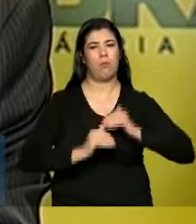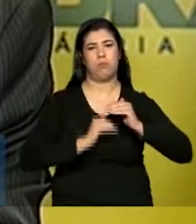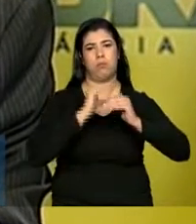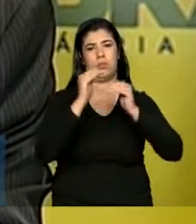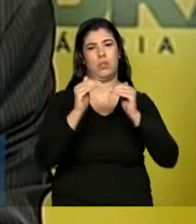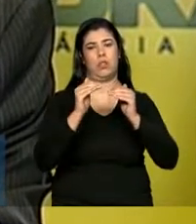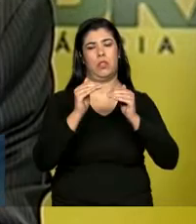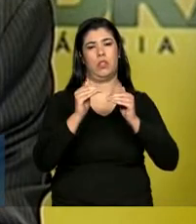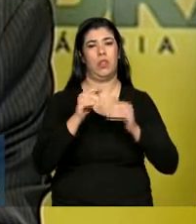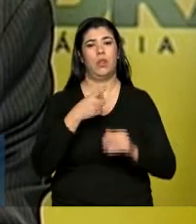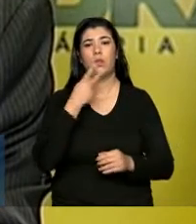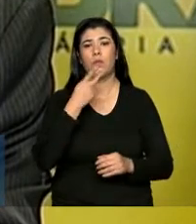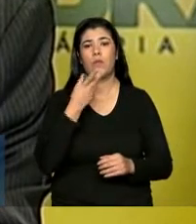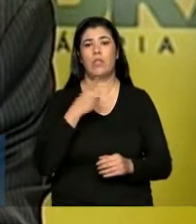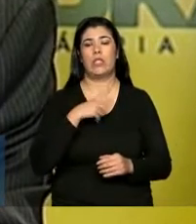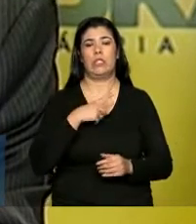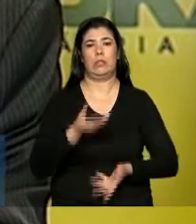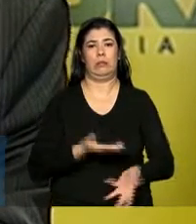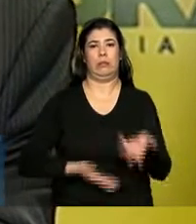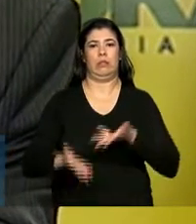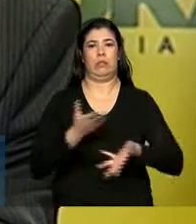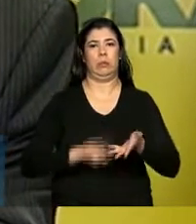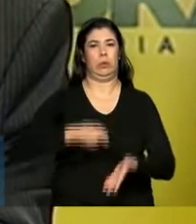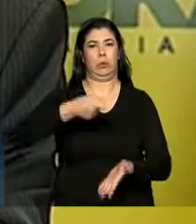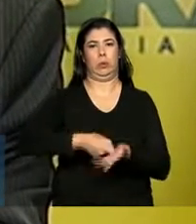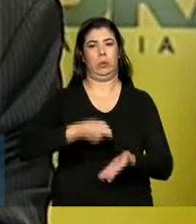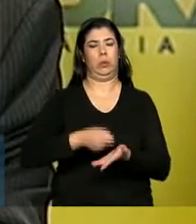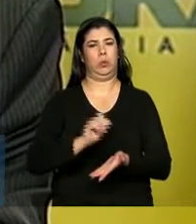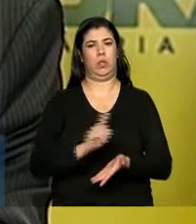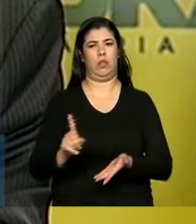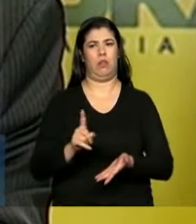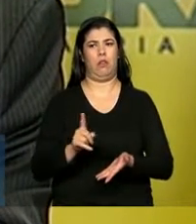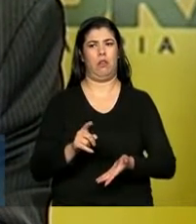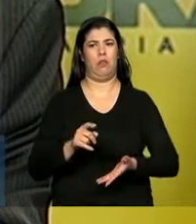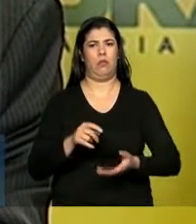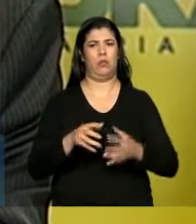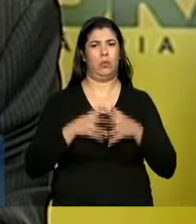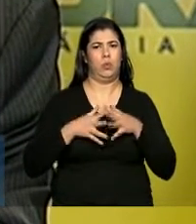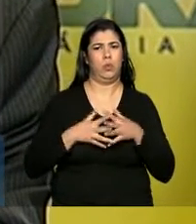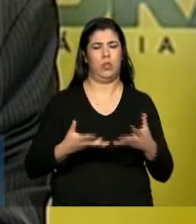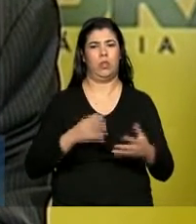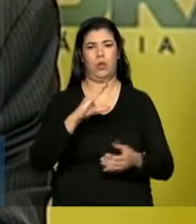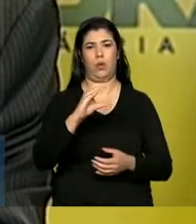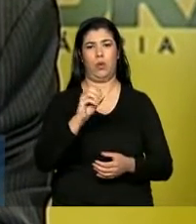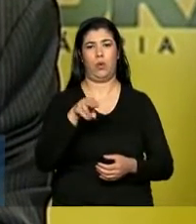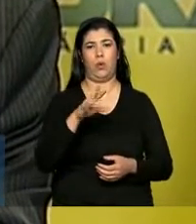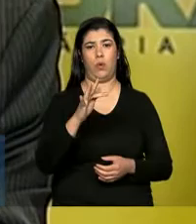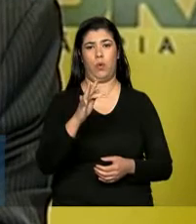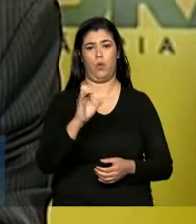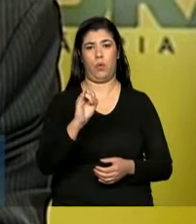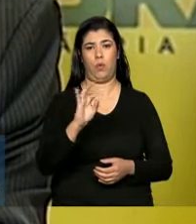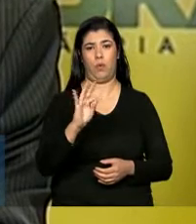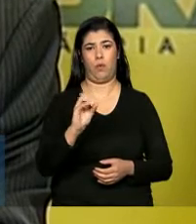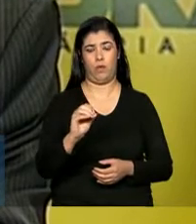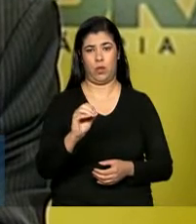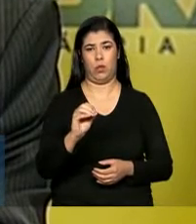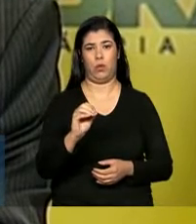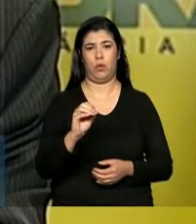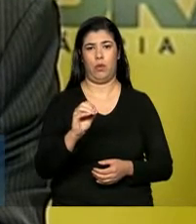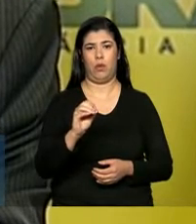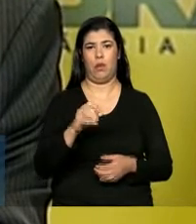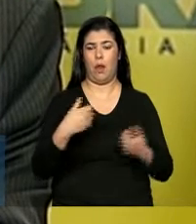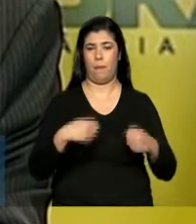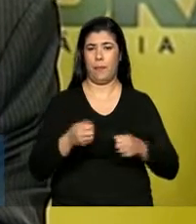E não estou falando de um tratamento disciplinar do conflito. Porque os conflitos que você resolve pela disciplina são